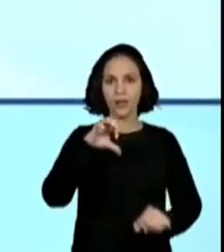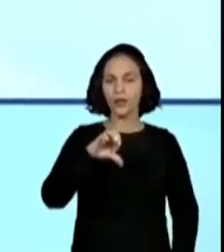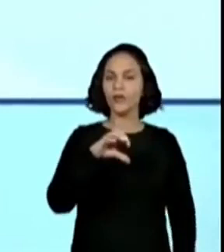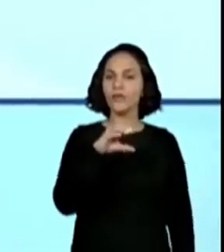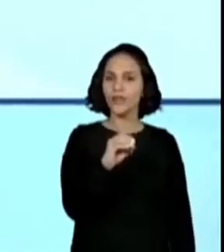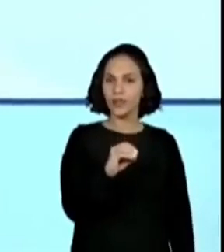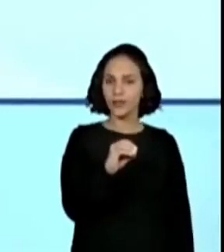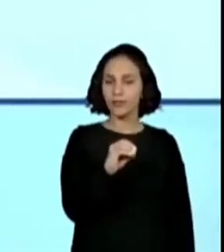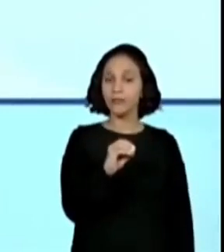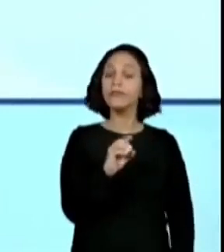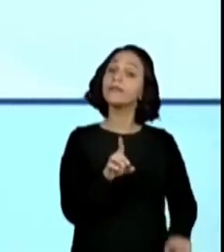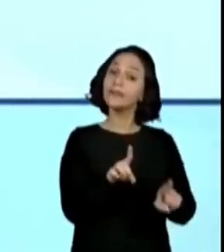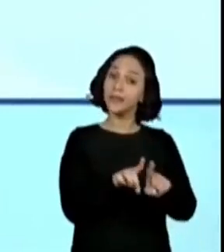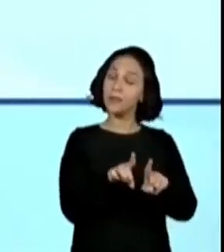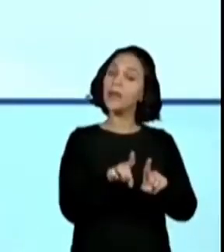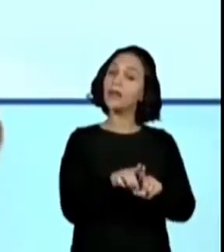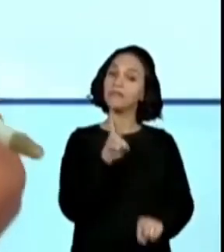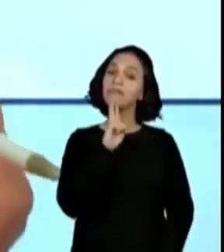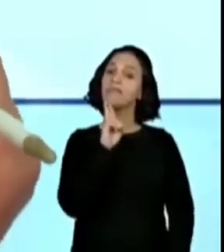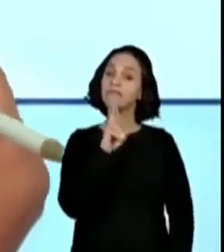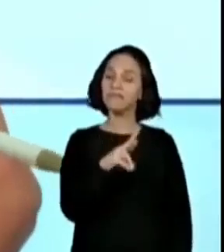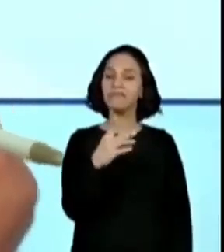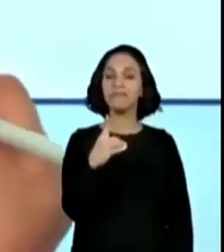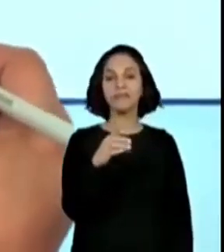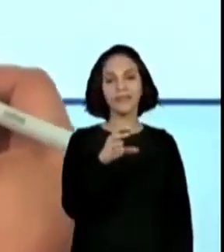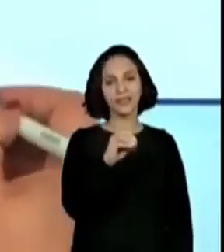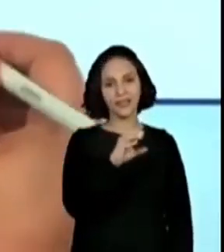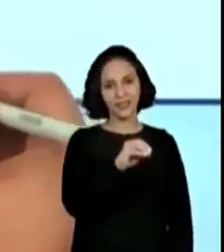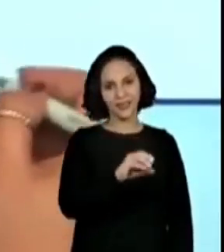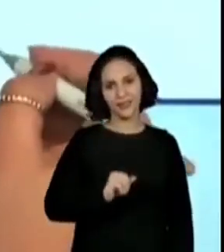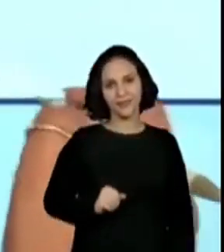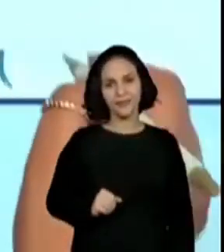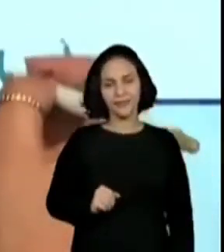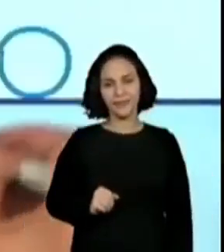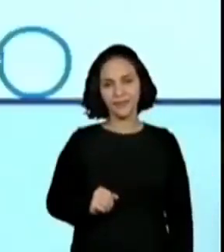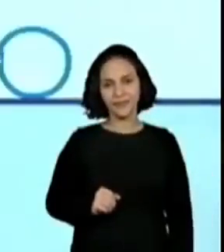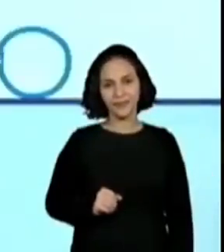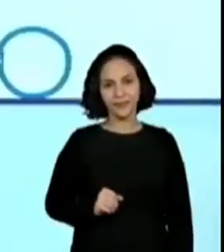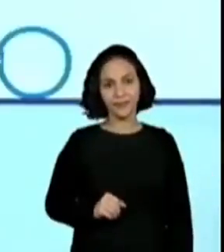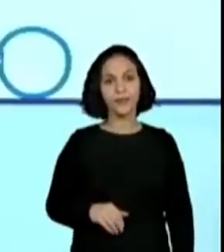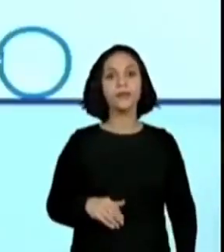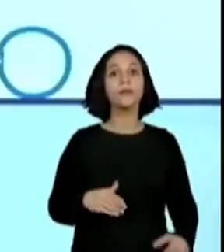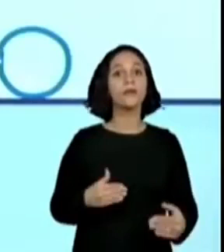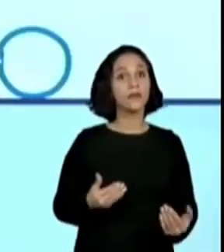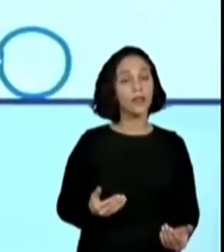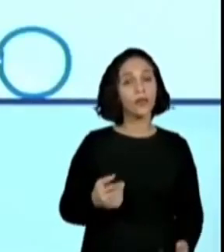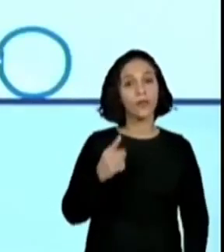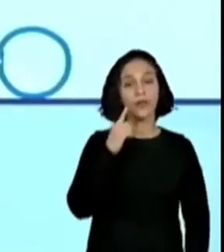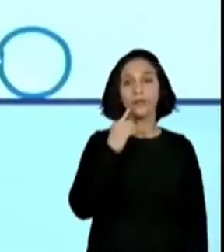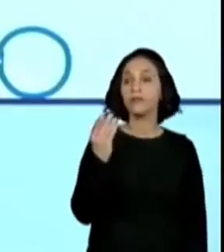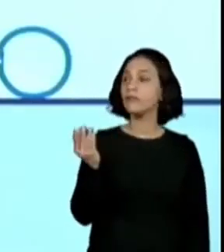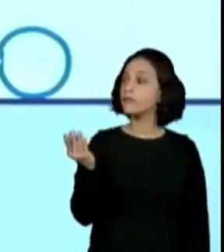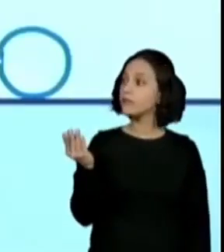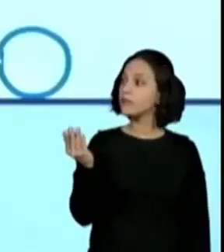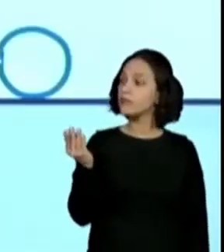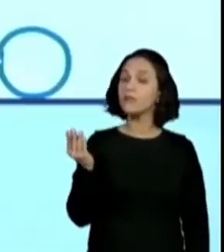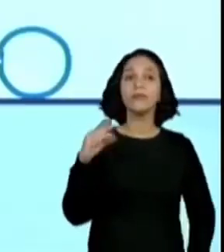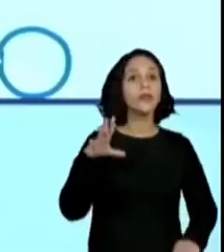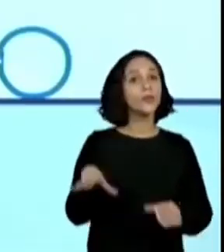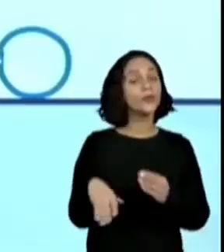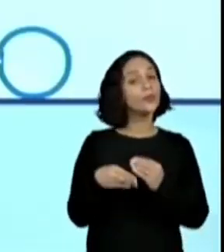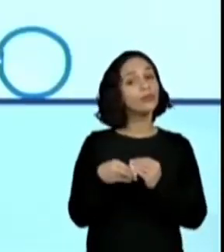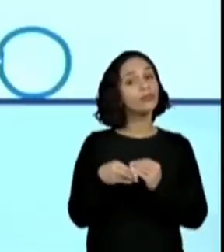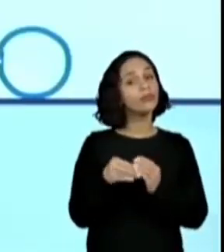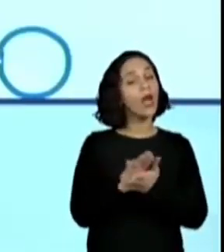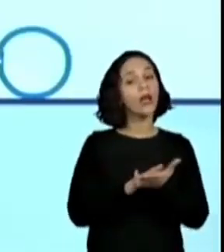90 também é igual a 100 Inclusive essa a gente nem acrescentou e nem tirou